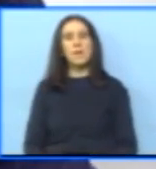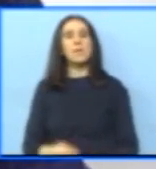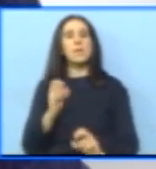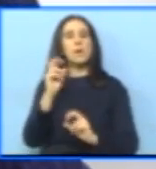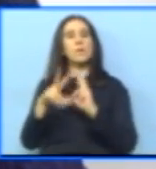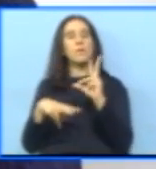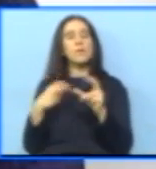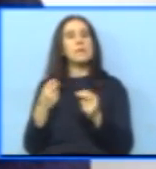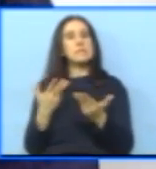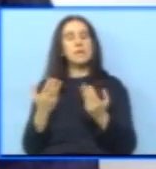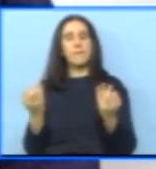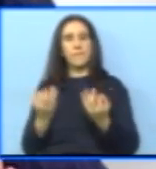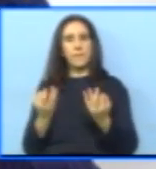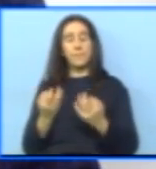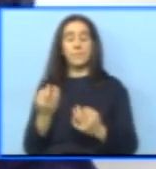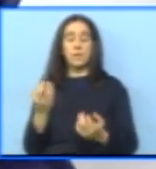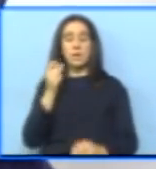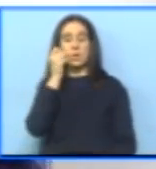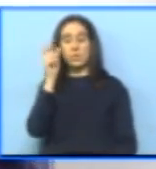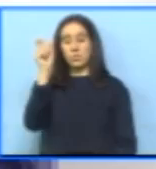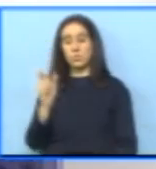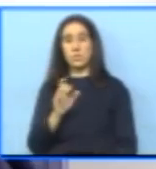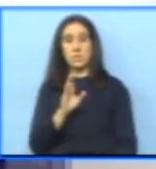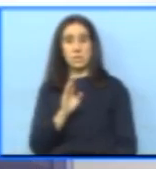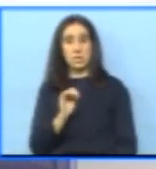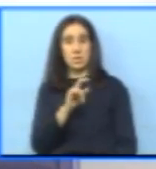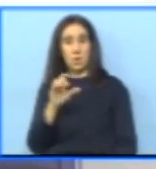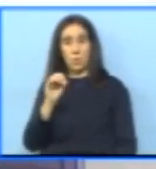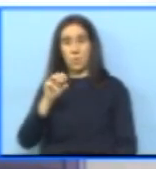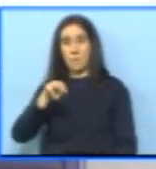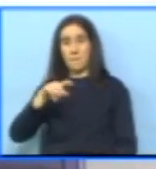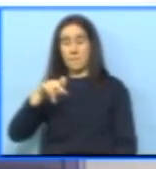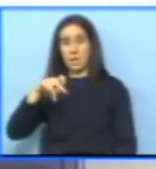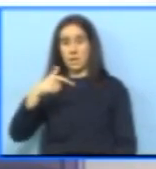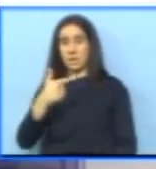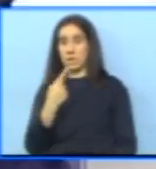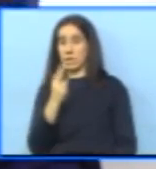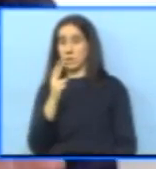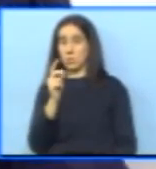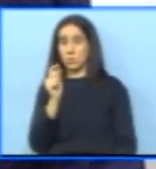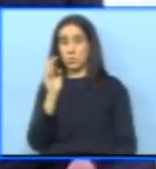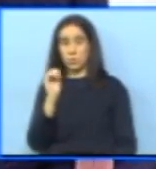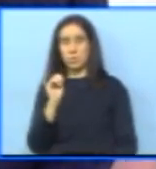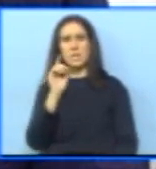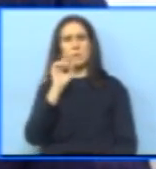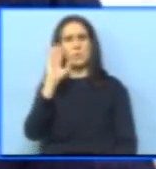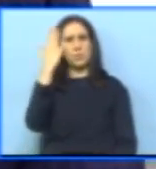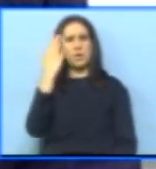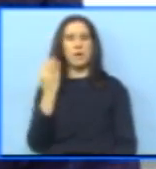exatamente e em São Mateus é de facto muito importante, é um critério importante para quem desejar, de